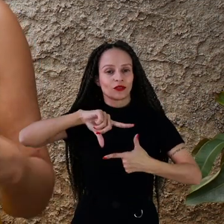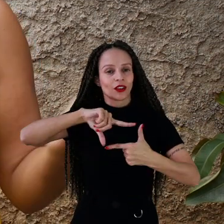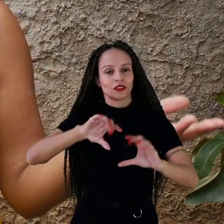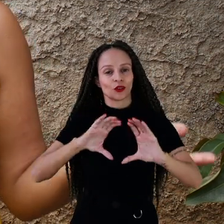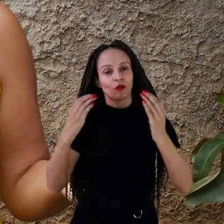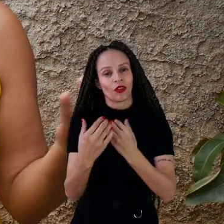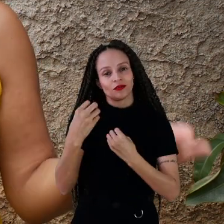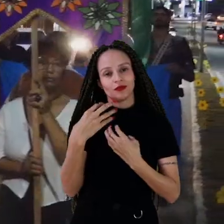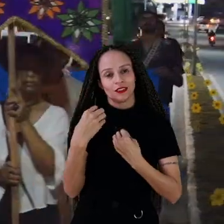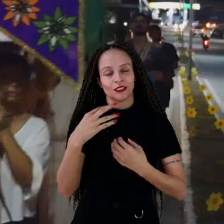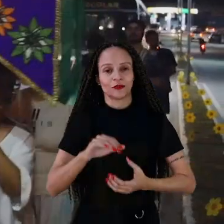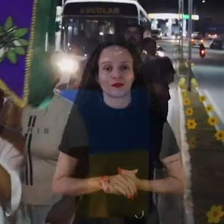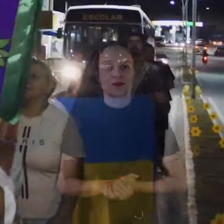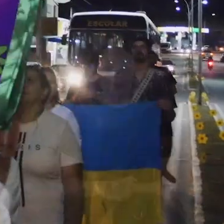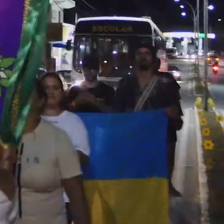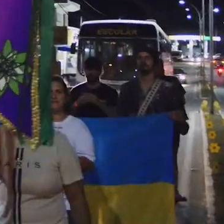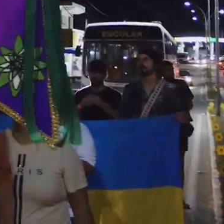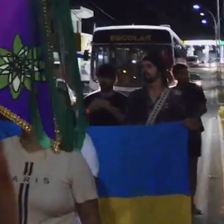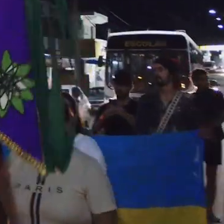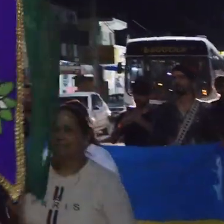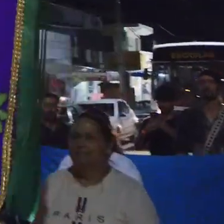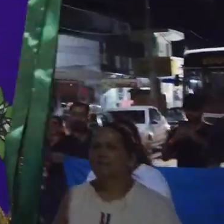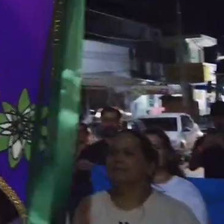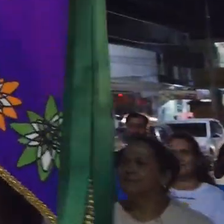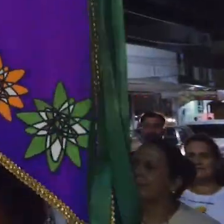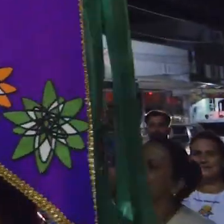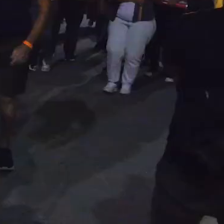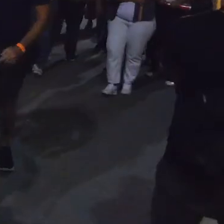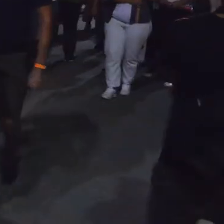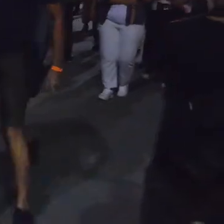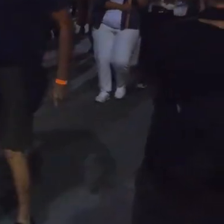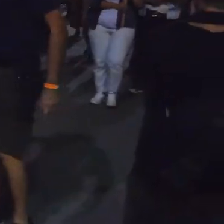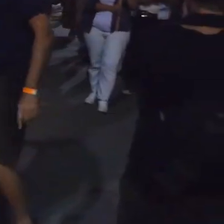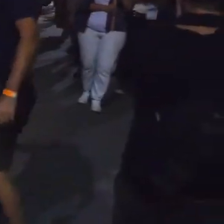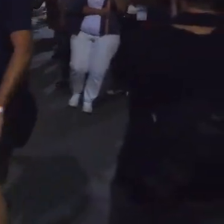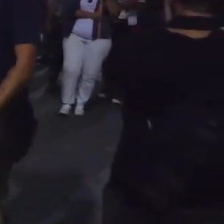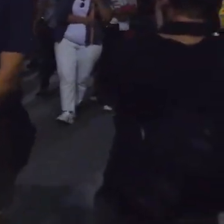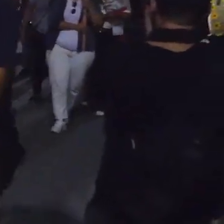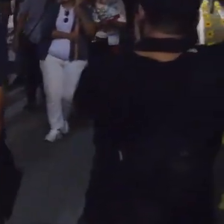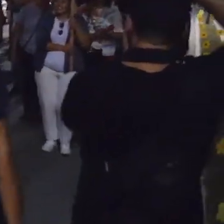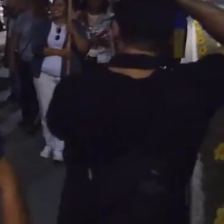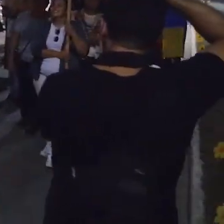conjunto e é isso que as tradições, as comunidades nos ensinam. Desfile noturno.